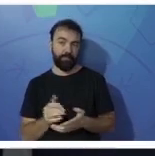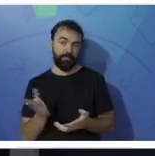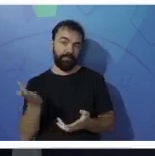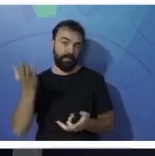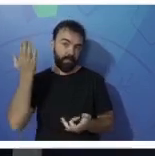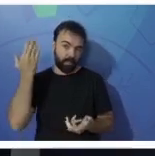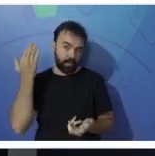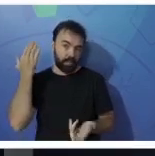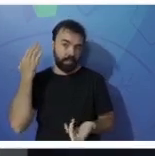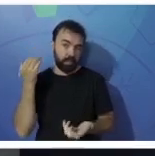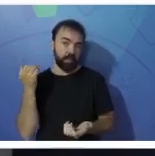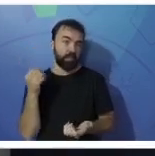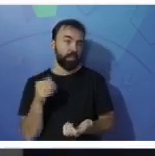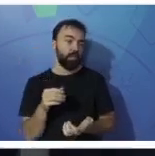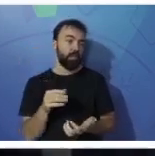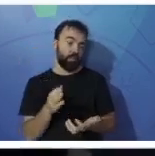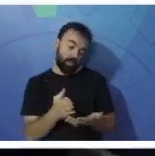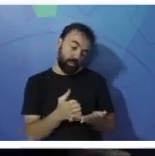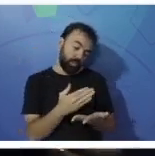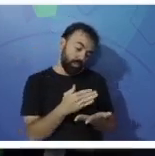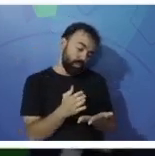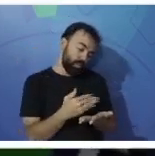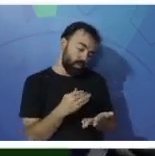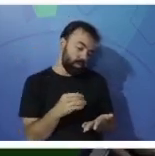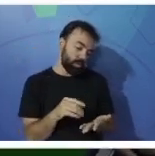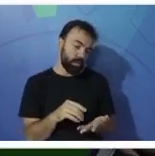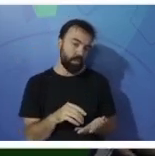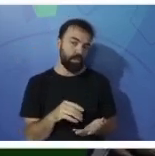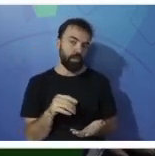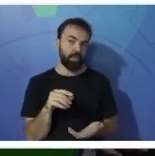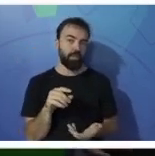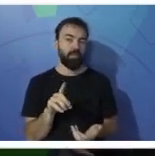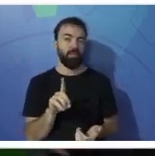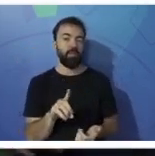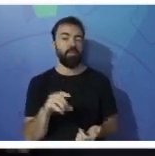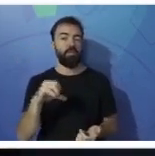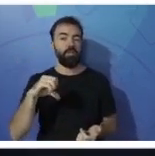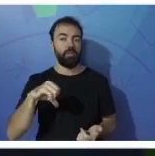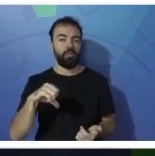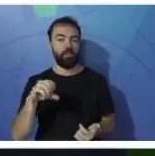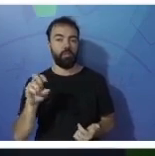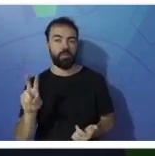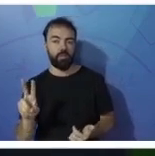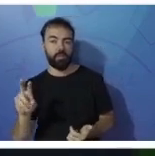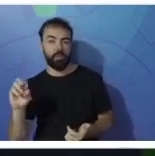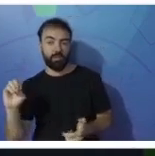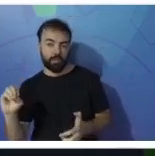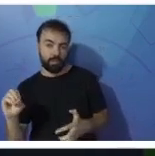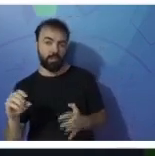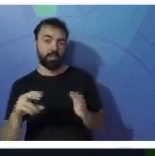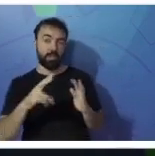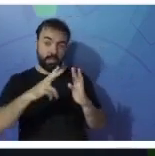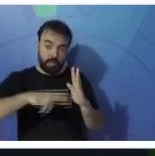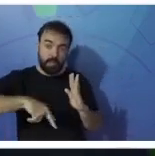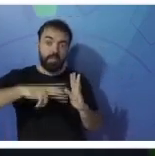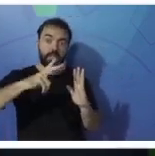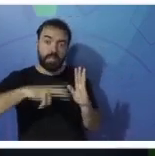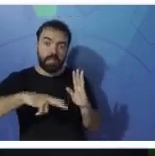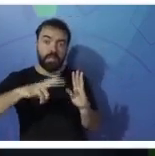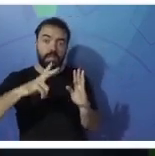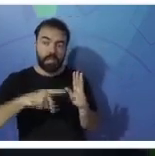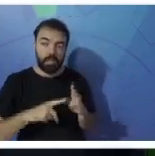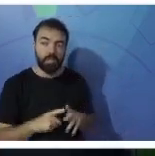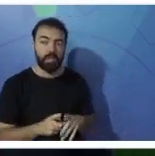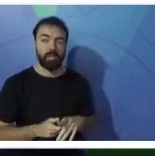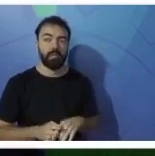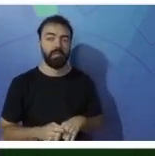Voltem lá no textinho da página 19 e 20 do material de vocês. Façam a leitura, crianças, tá?